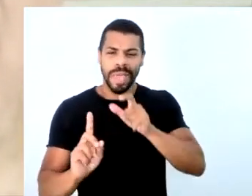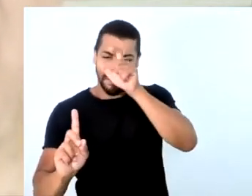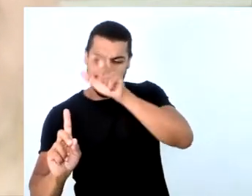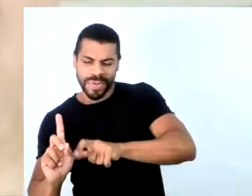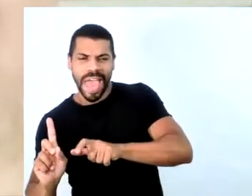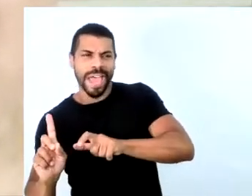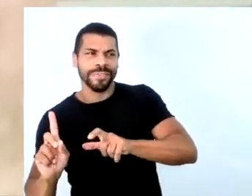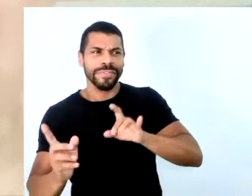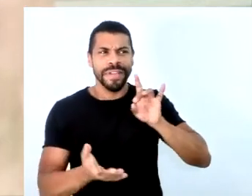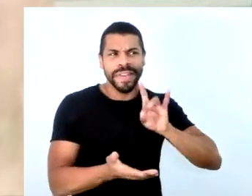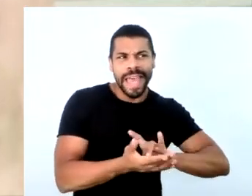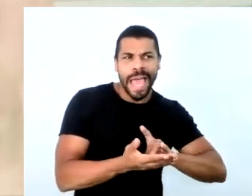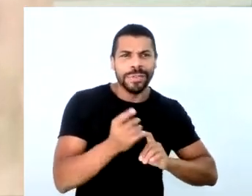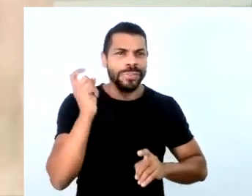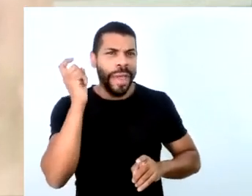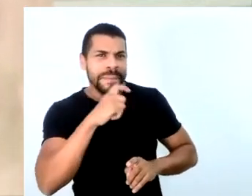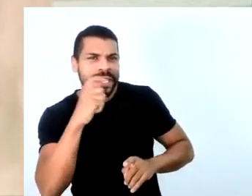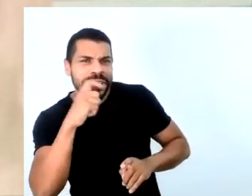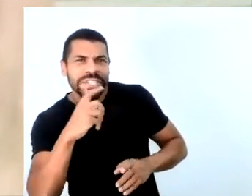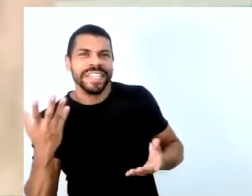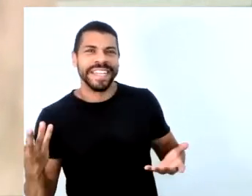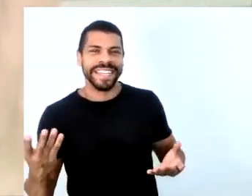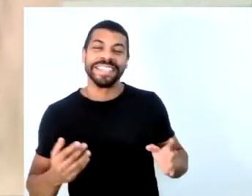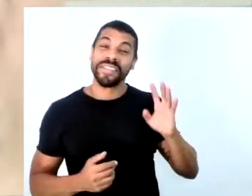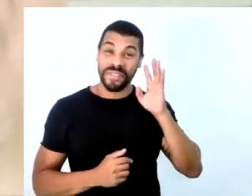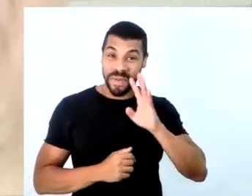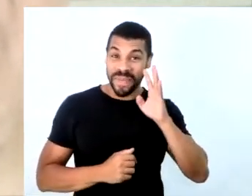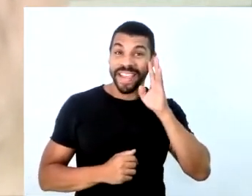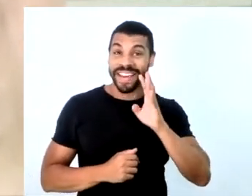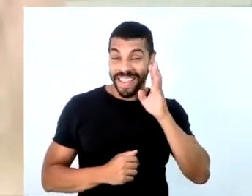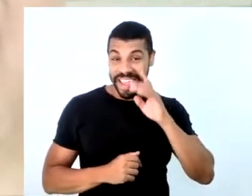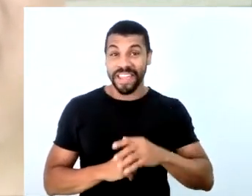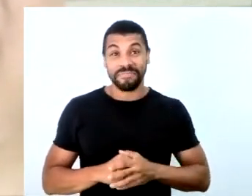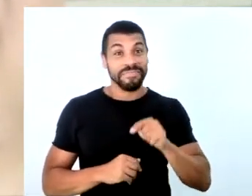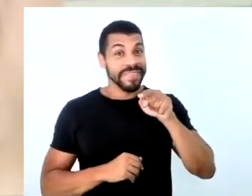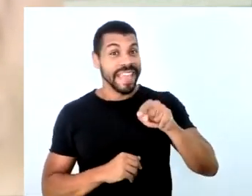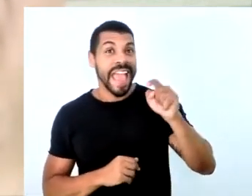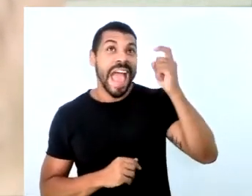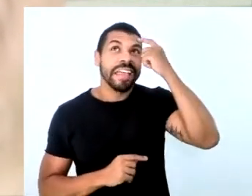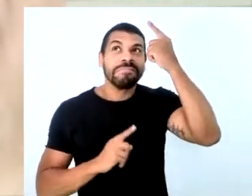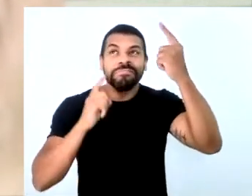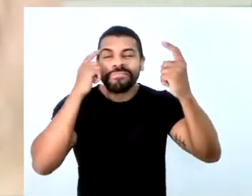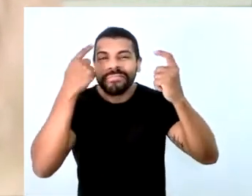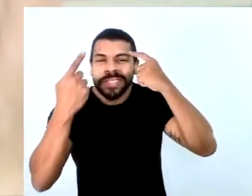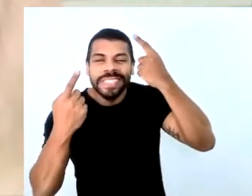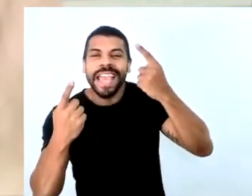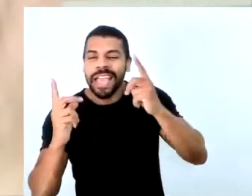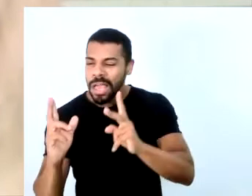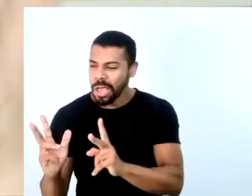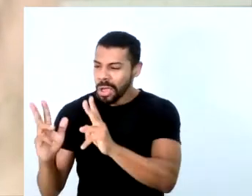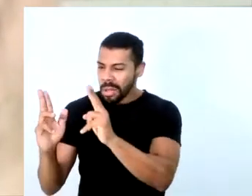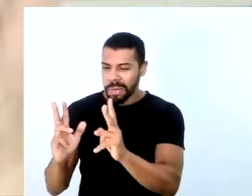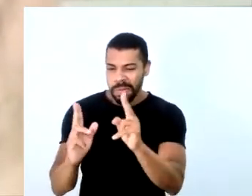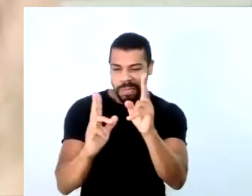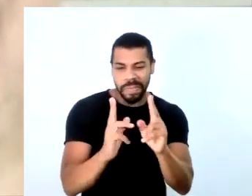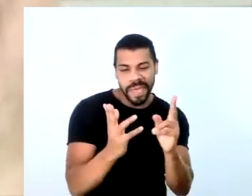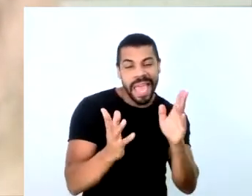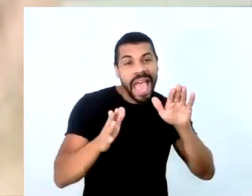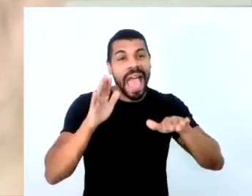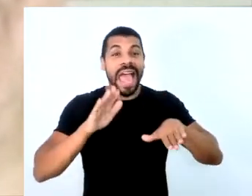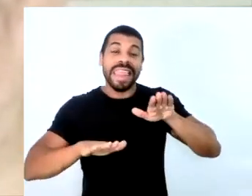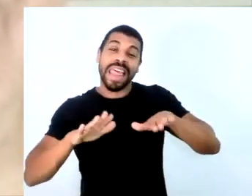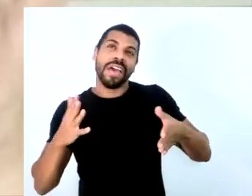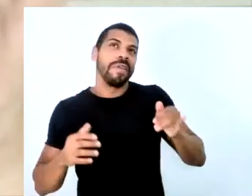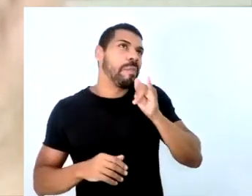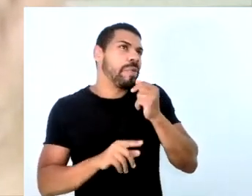sempre naquele limite do que é ator, do que é personagem, do que é aquela pessoa falando. É muito interessante, ficou muito bacana. E foi uma ideia que